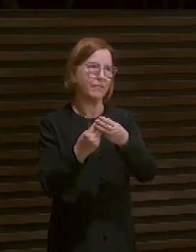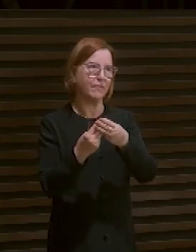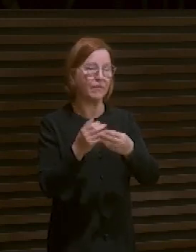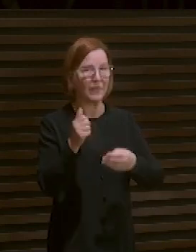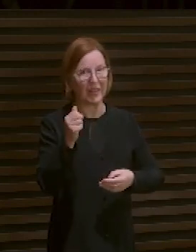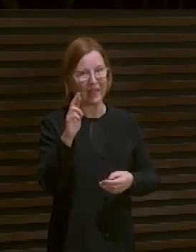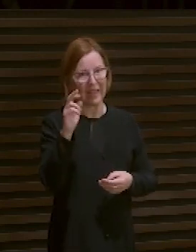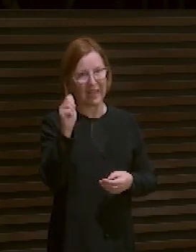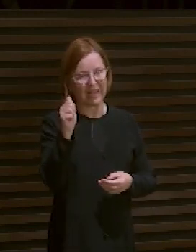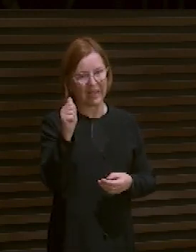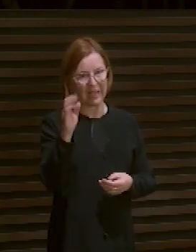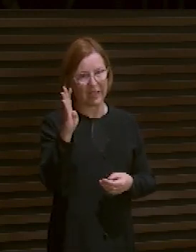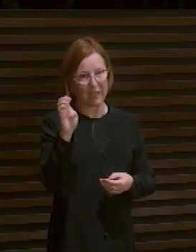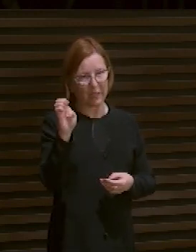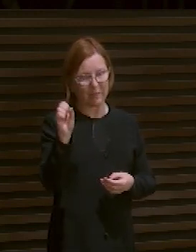árabes,